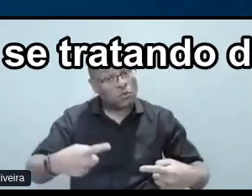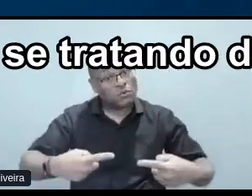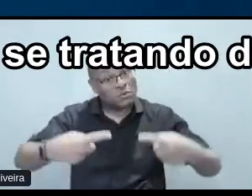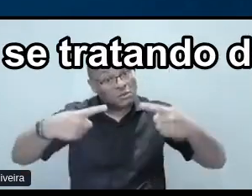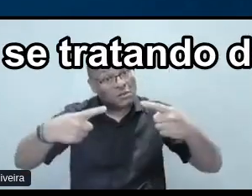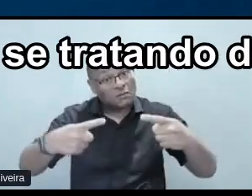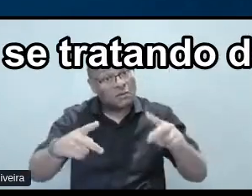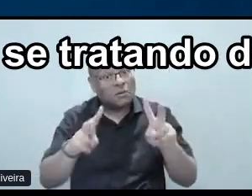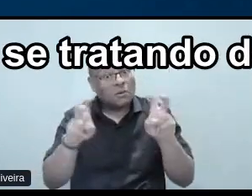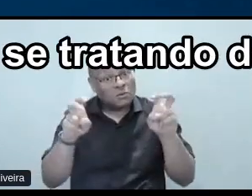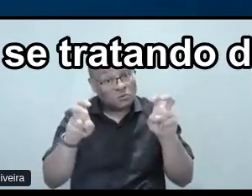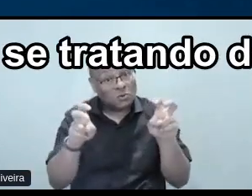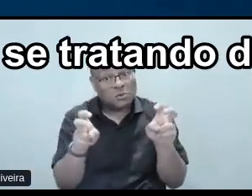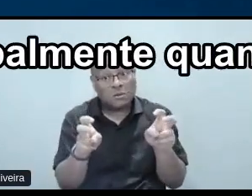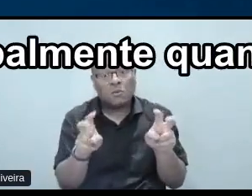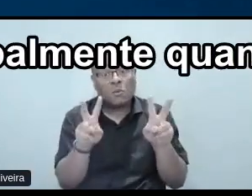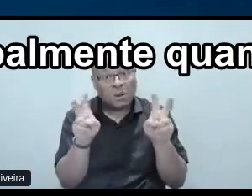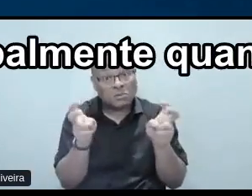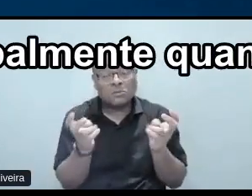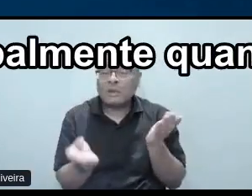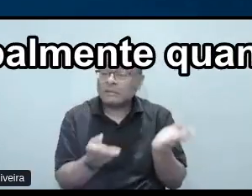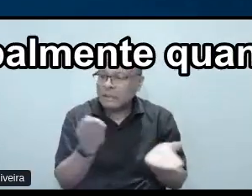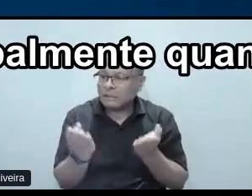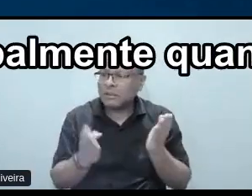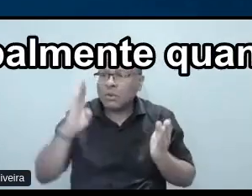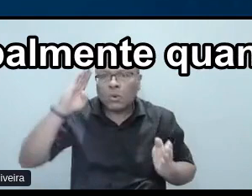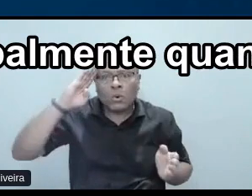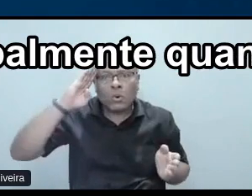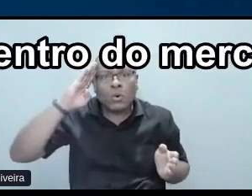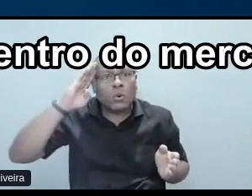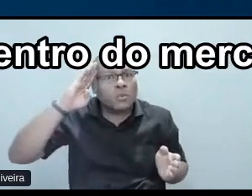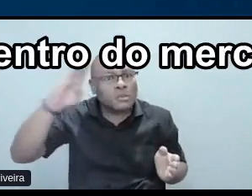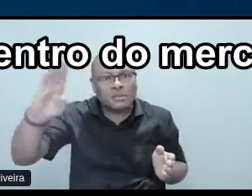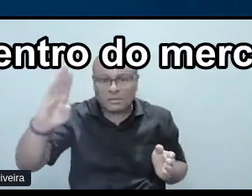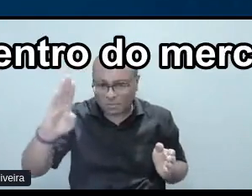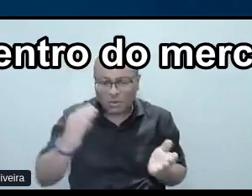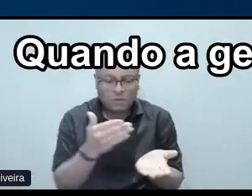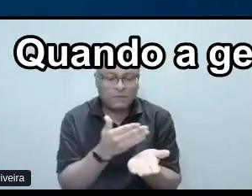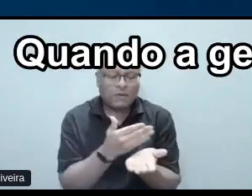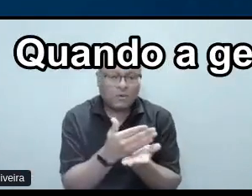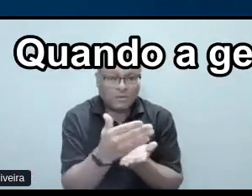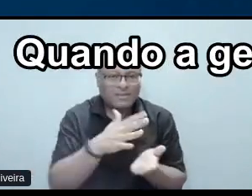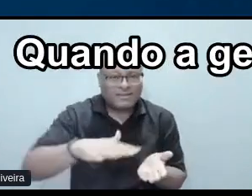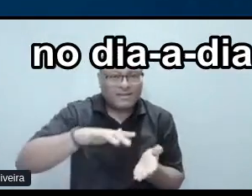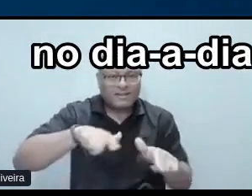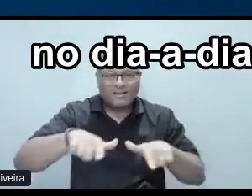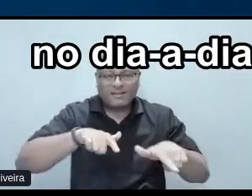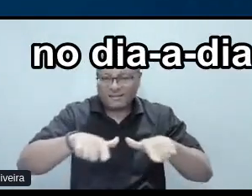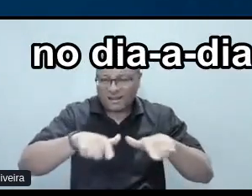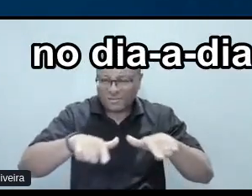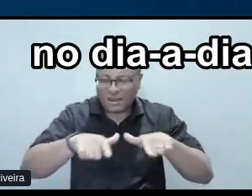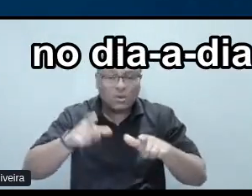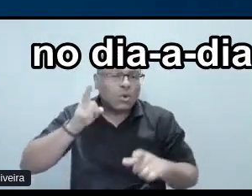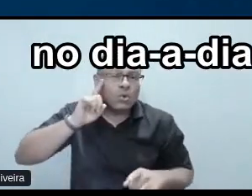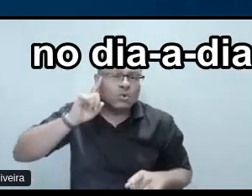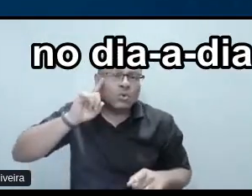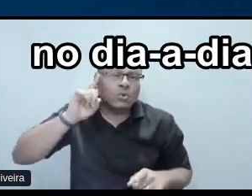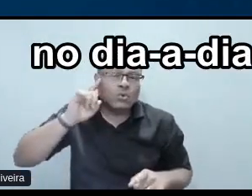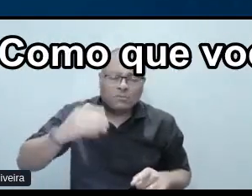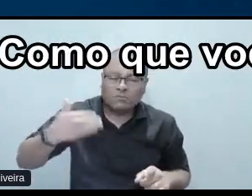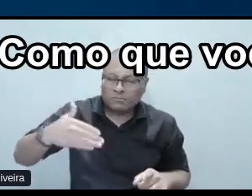quando a gente está se tratando dessa temática. Principalmente de quando a gente vai inserir dentro do mercado de trabalho, né? Quando a gente vai inserir no dia a dia e tudo